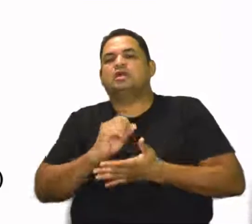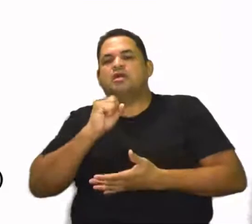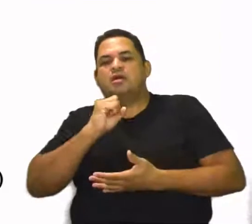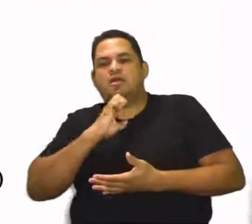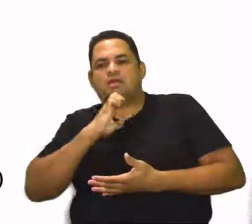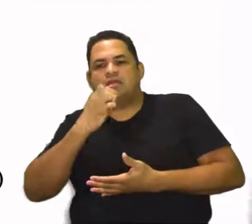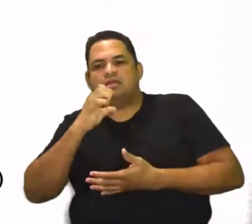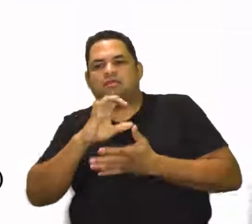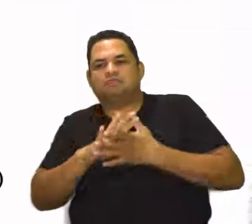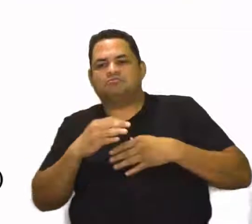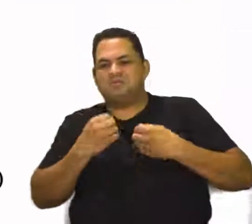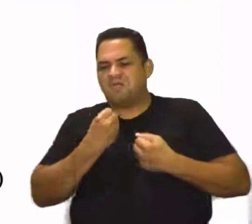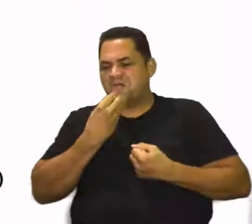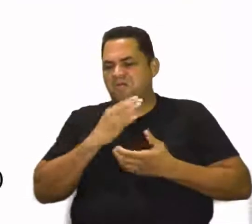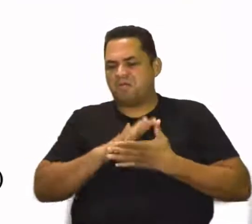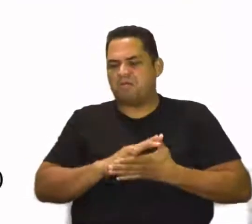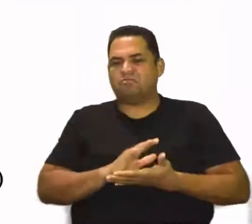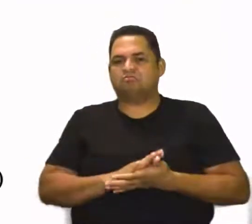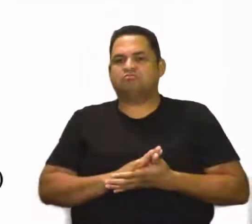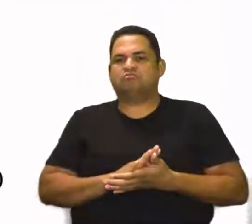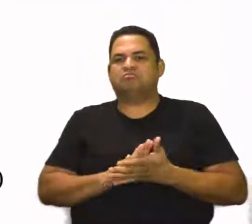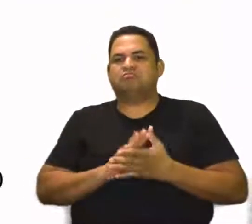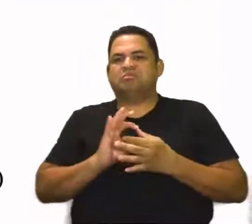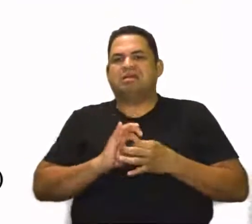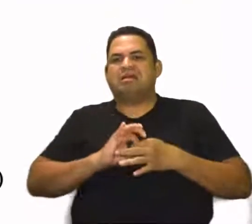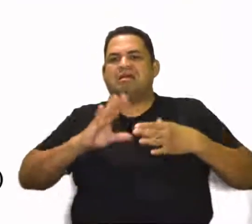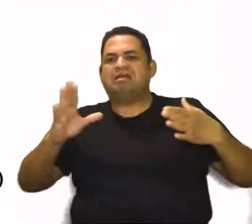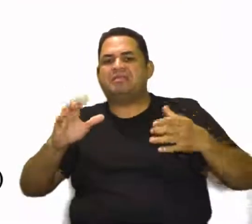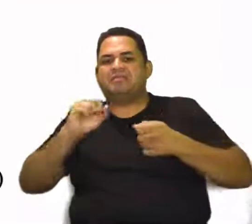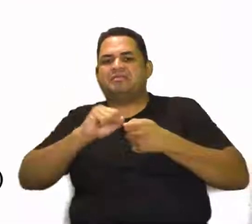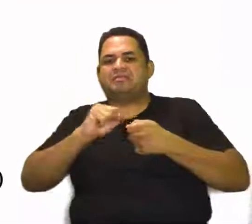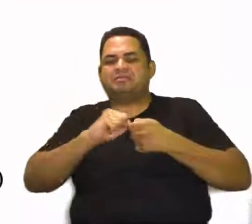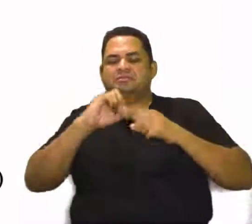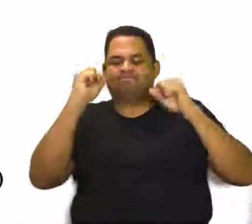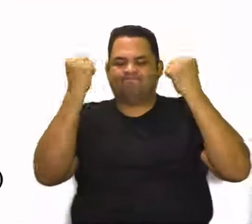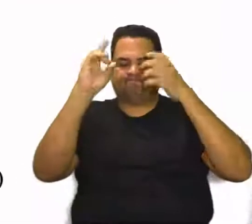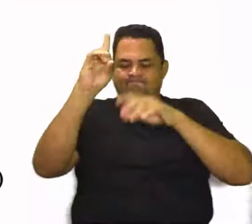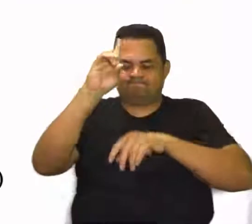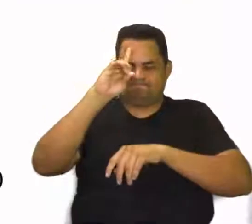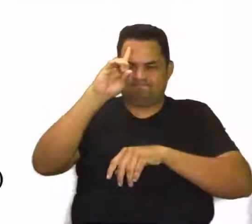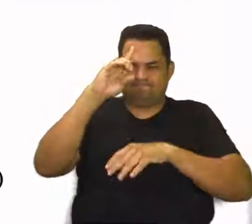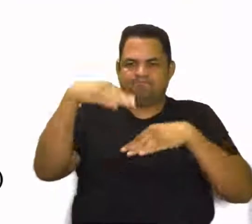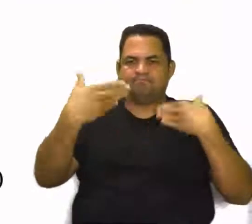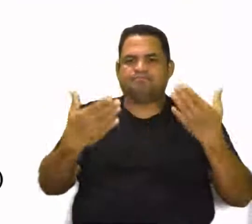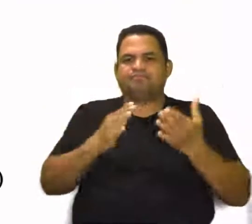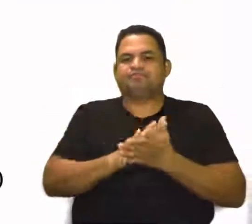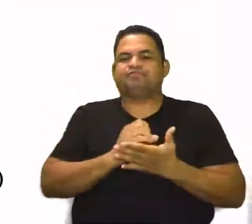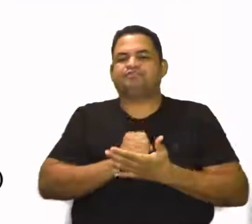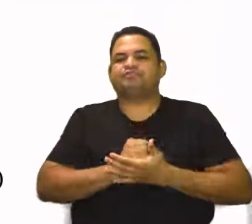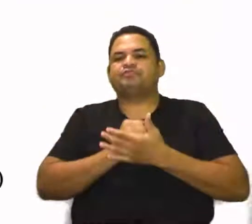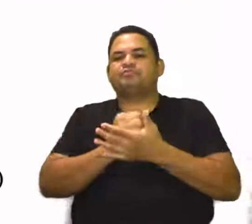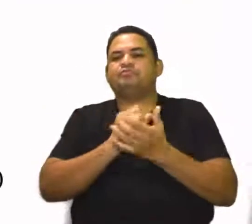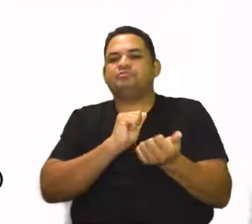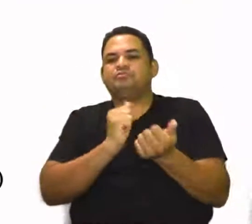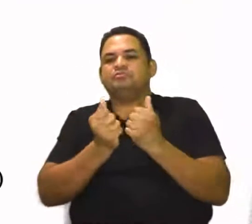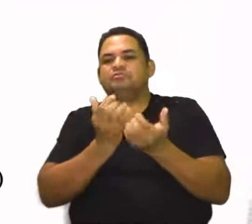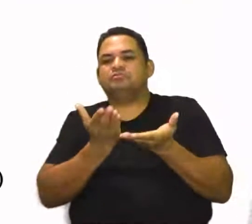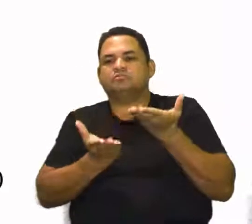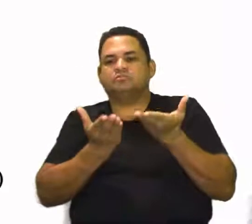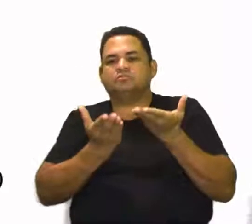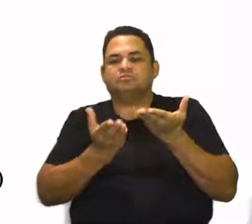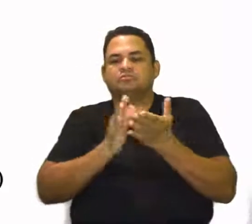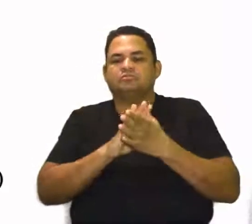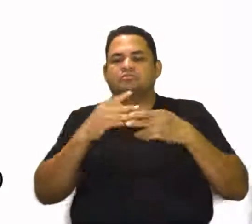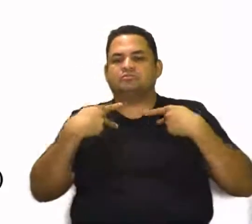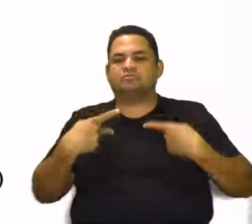sua disposição, a independência para realizar atividades do cotidiano, vai auxiliar no controle do